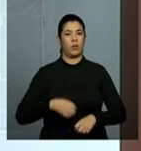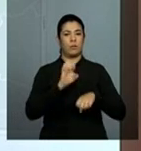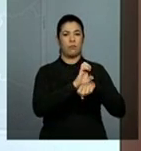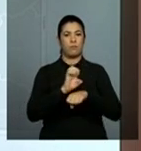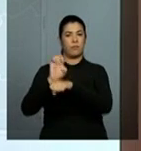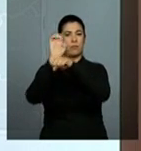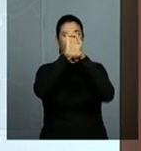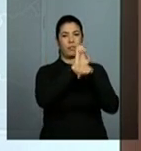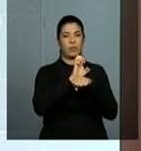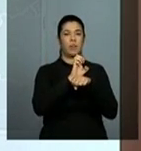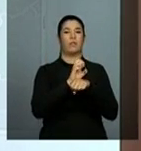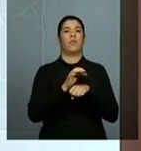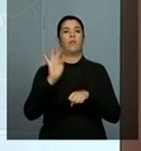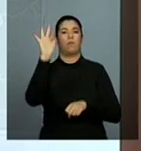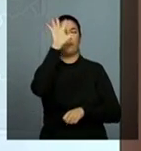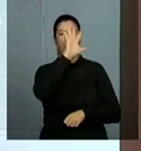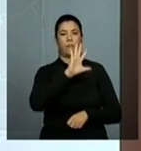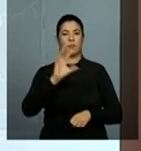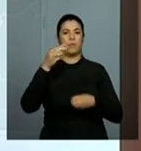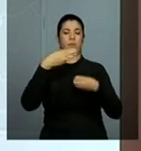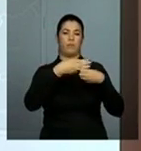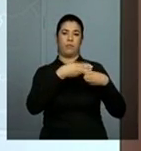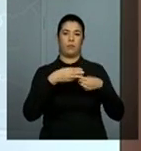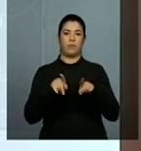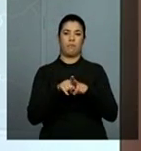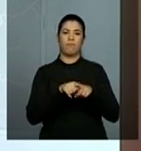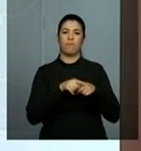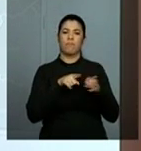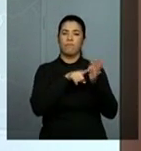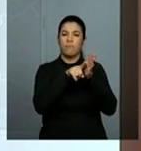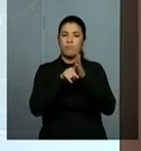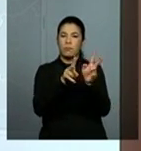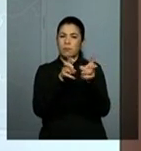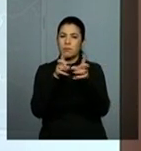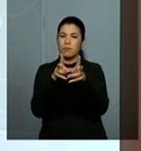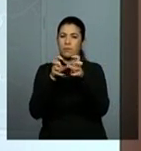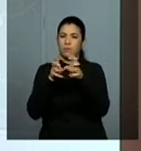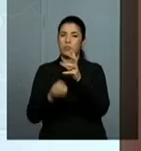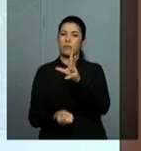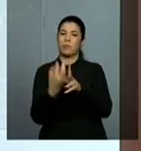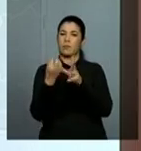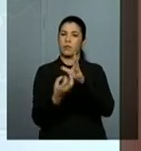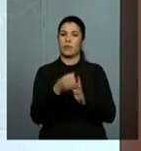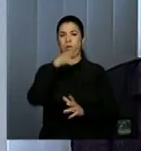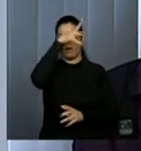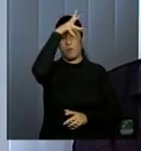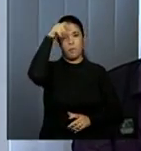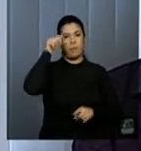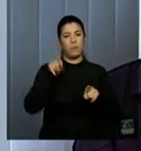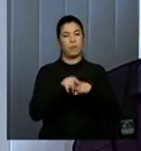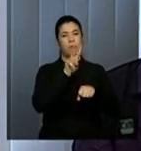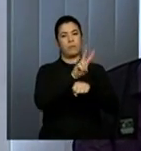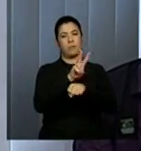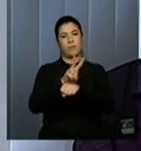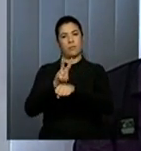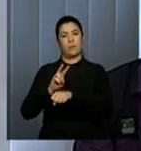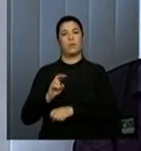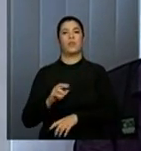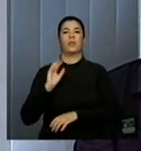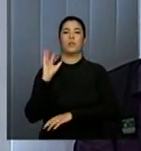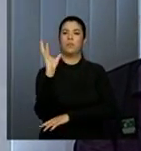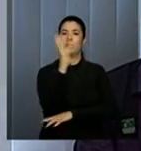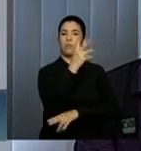federal, municipal, para melhor explorar o potencial produtivo da região amazônica, ao mesmo tempo preservar sua base de